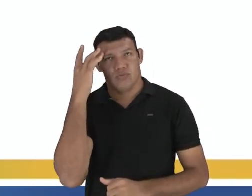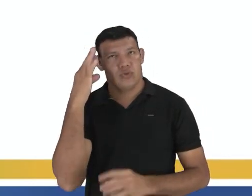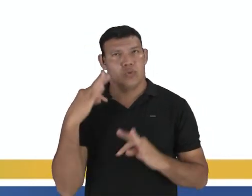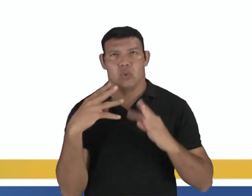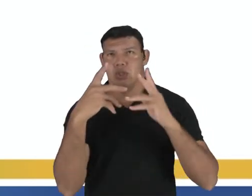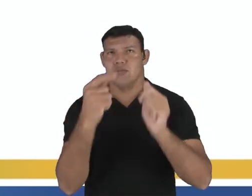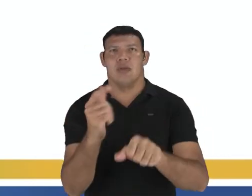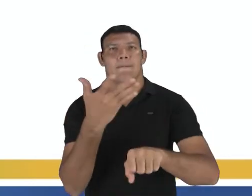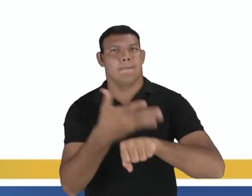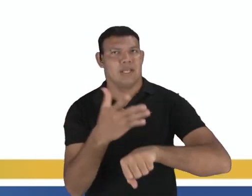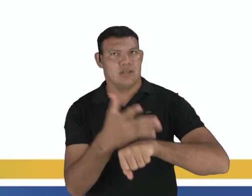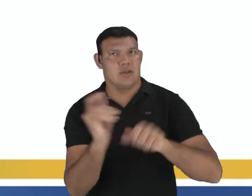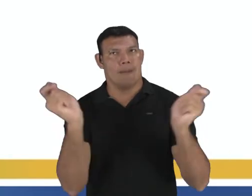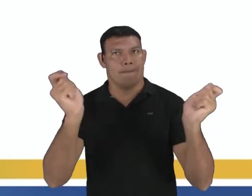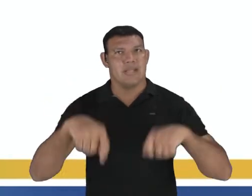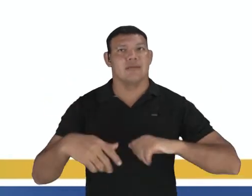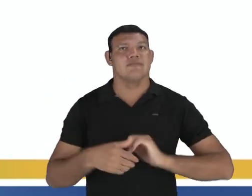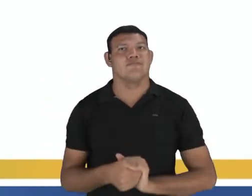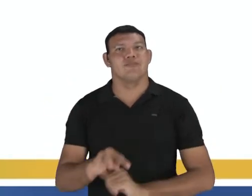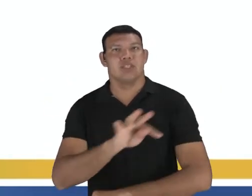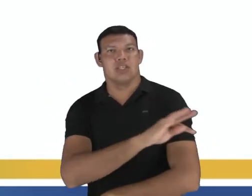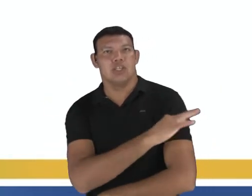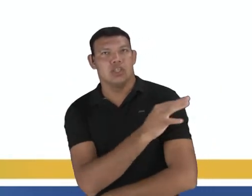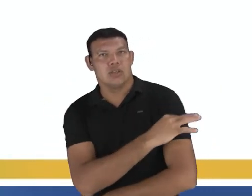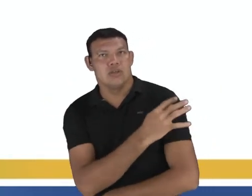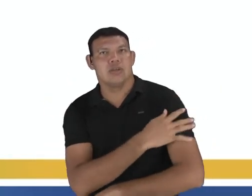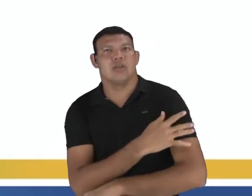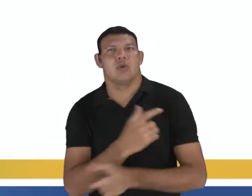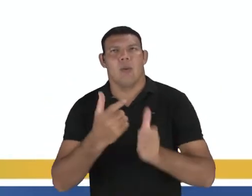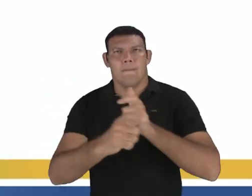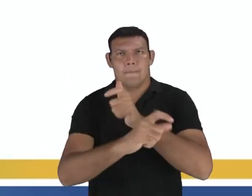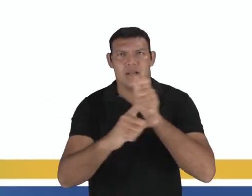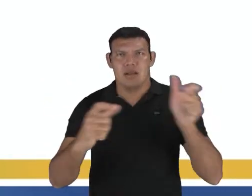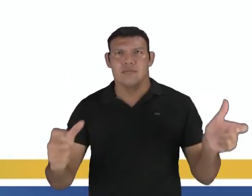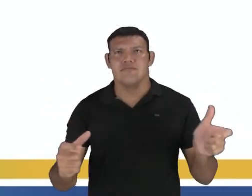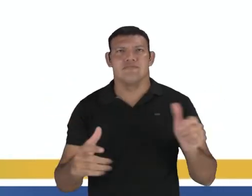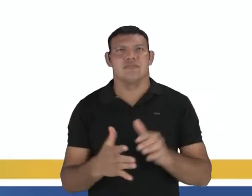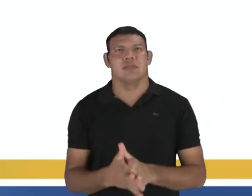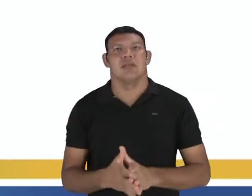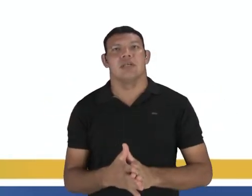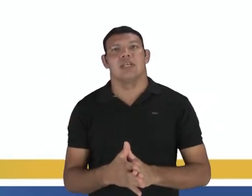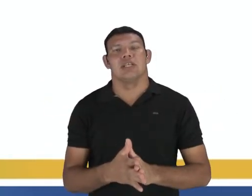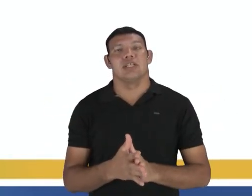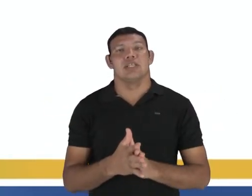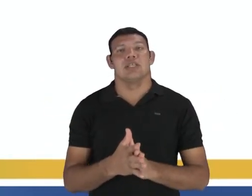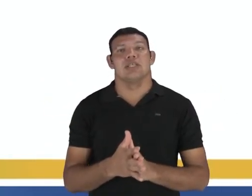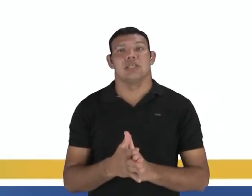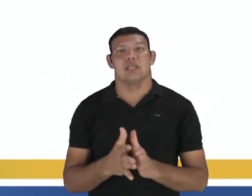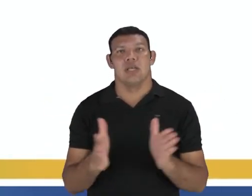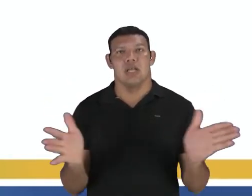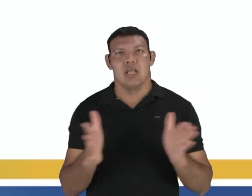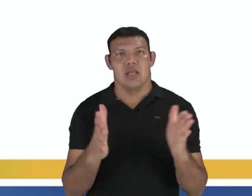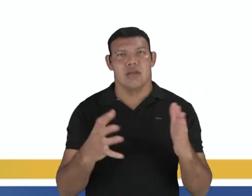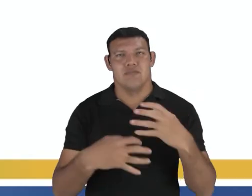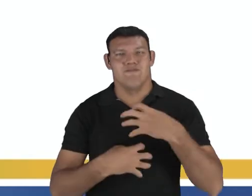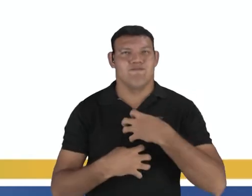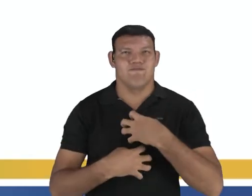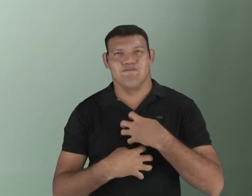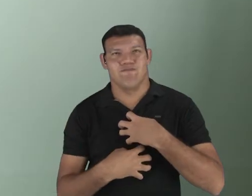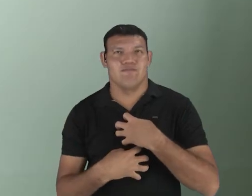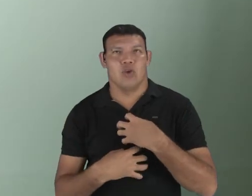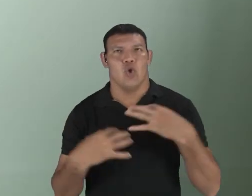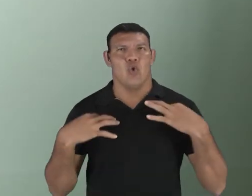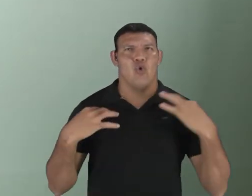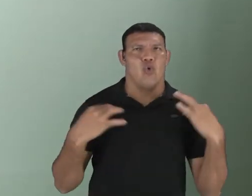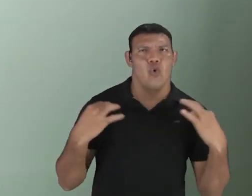tão abrangente que não delimita estilos de roupas, músicas, espaços ou movimentos. Gente, é muito